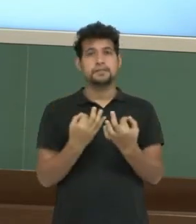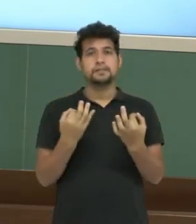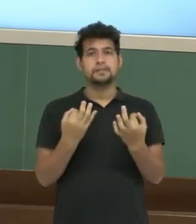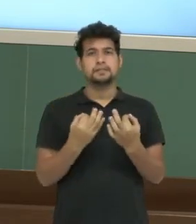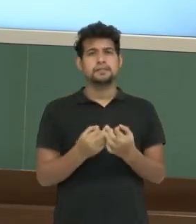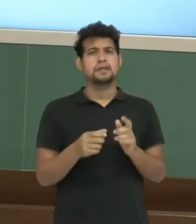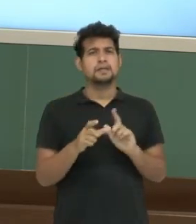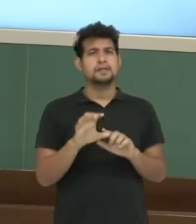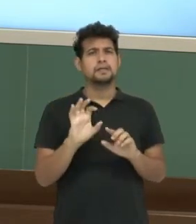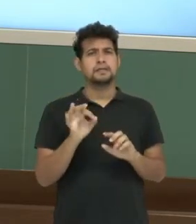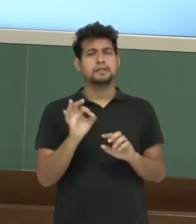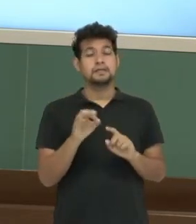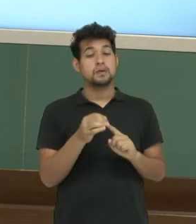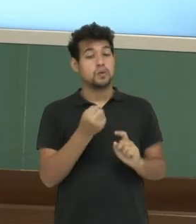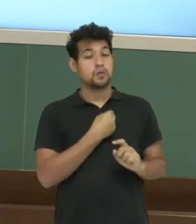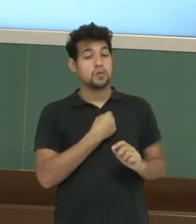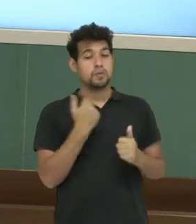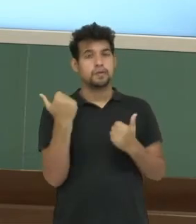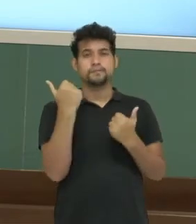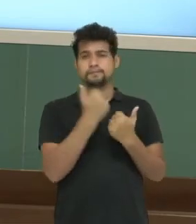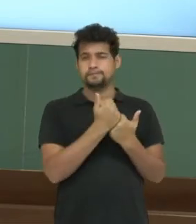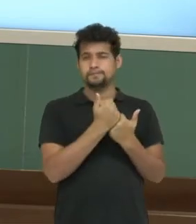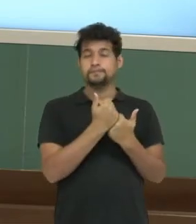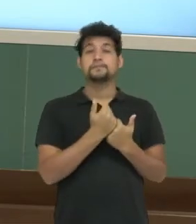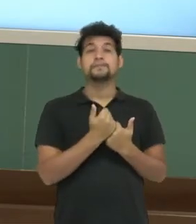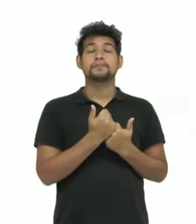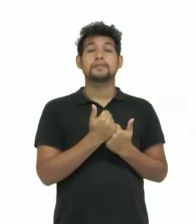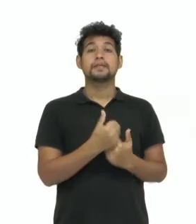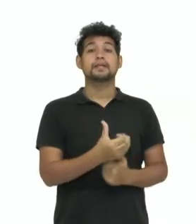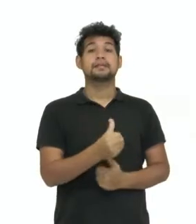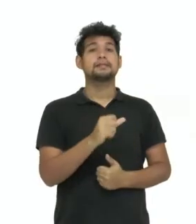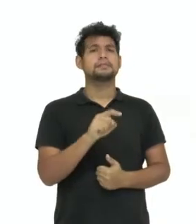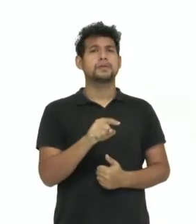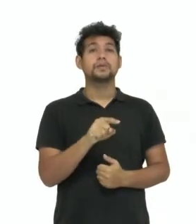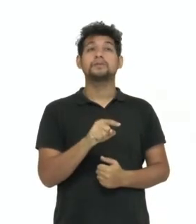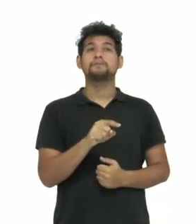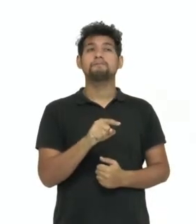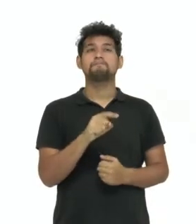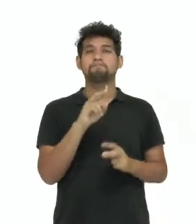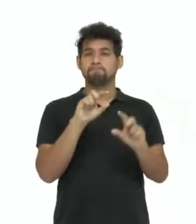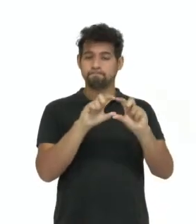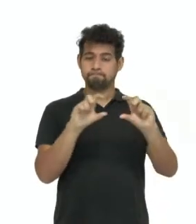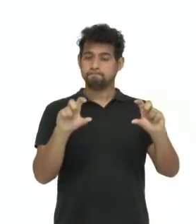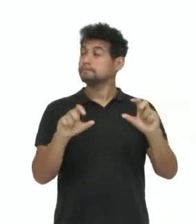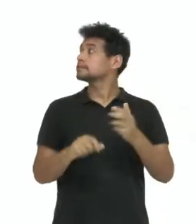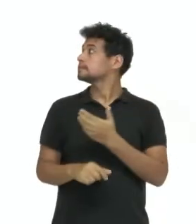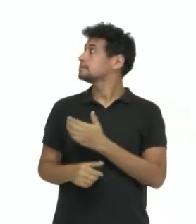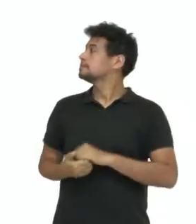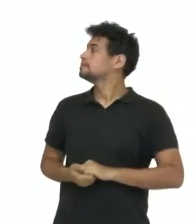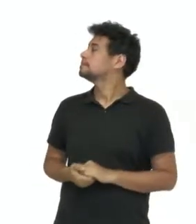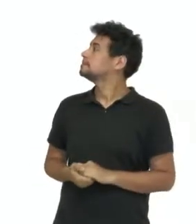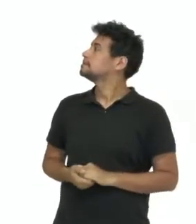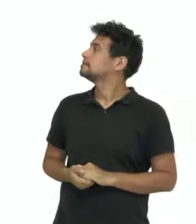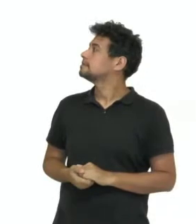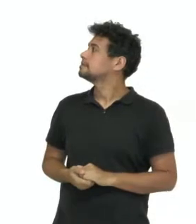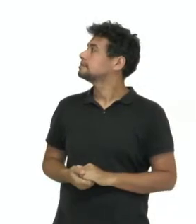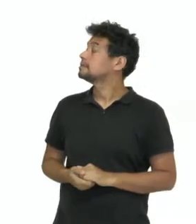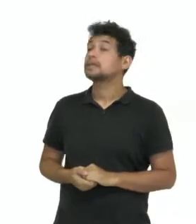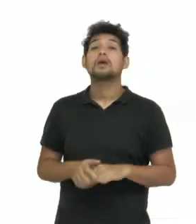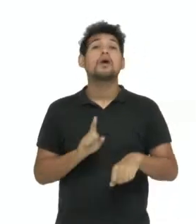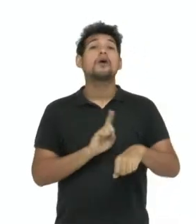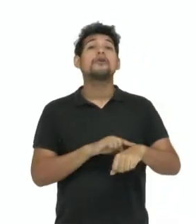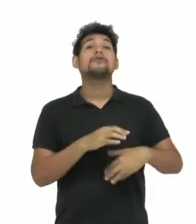letrinha, põe numerinho no lugar. 6.001, a taxa 0,035 e o tempo